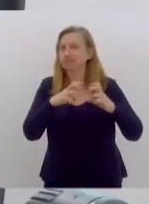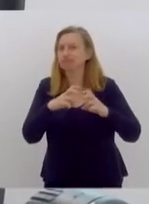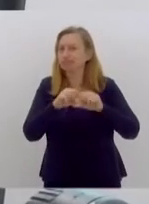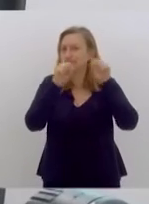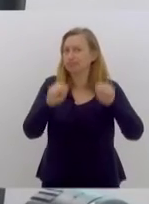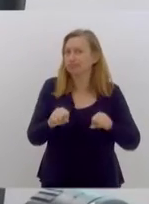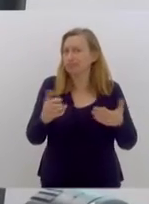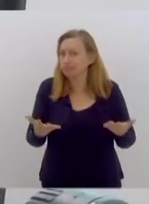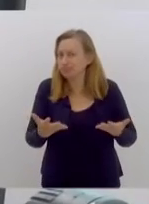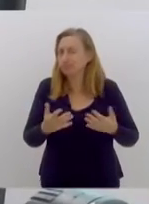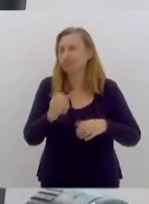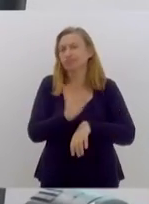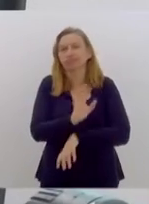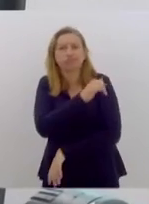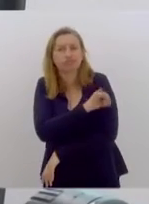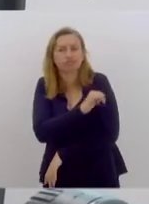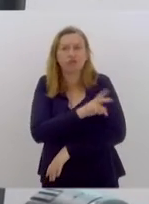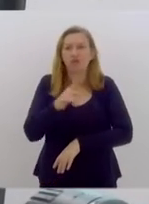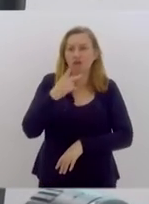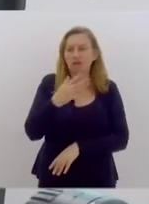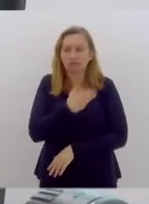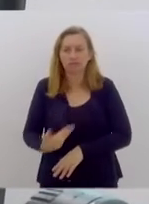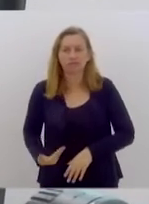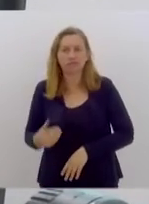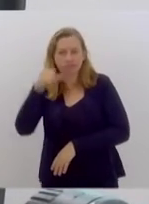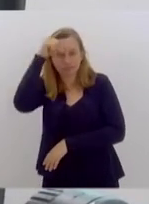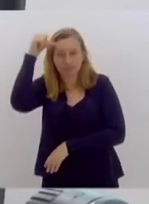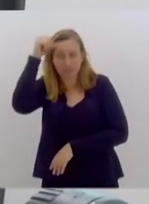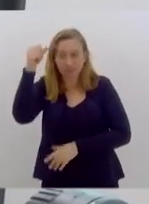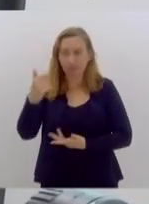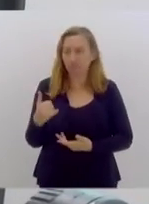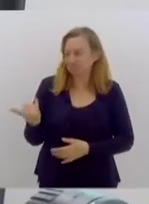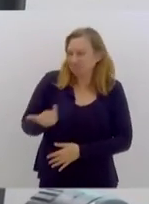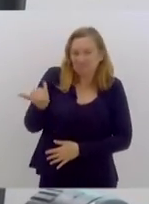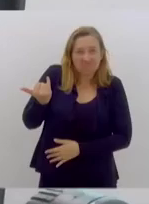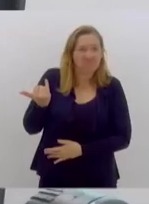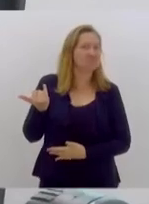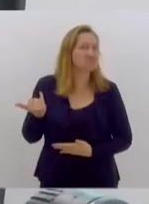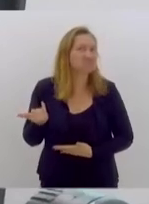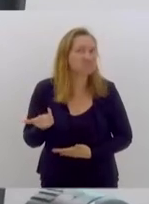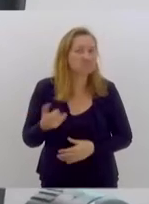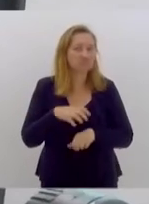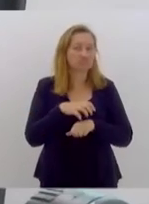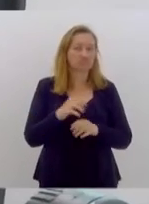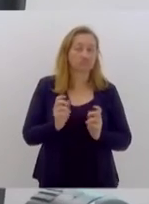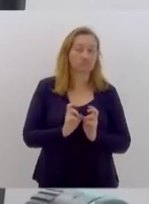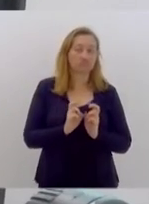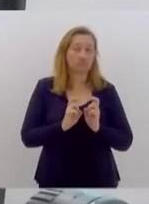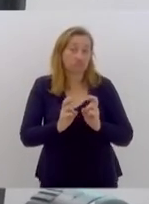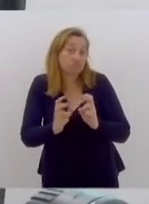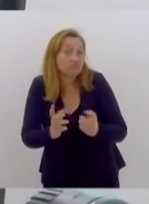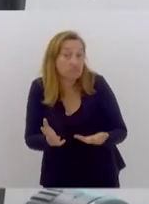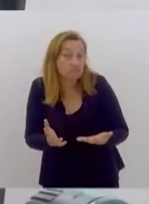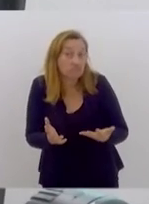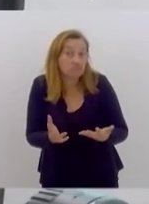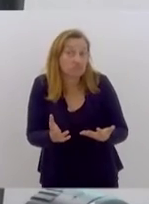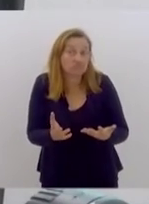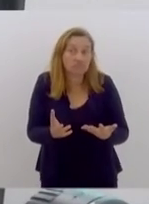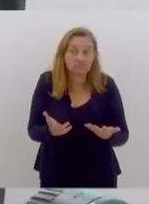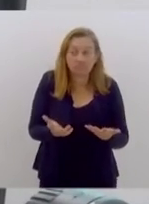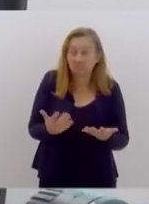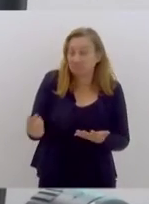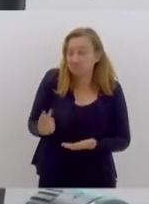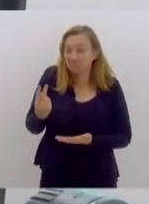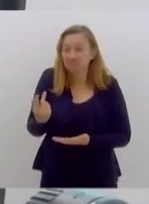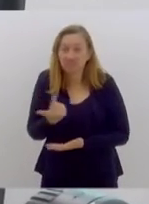Estado do Rio de Janeiro dizer que o governador Cláudio Castro ele pouco se importava com a questão do transporte Ferroviário para ele era de menor